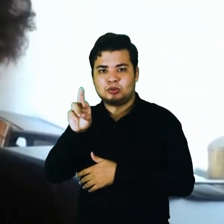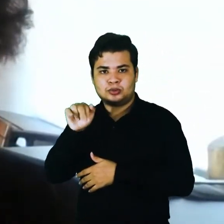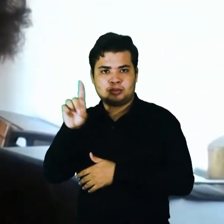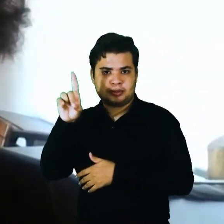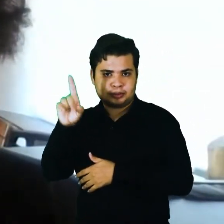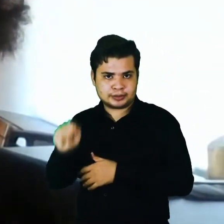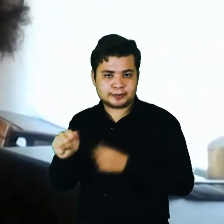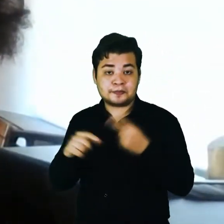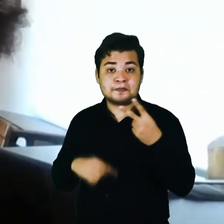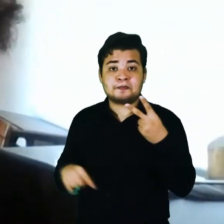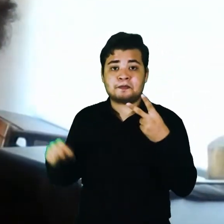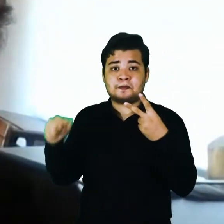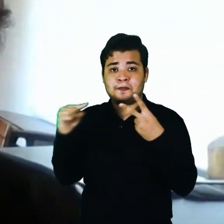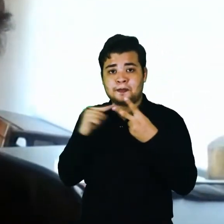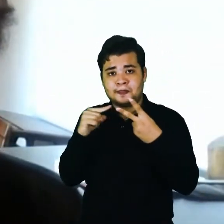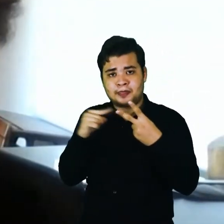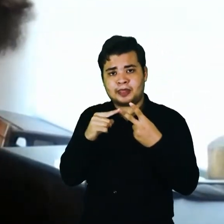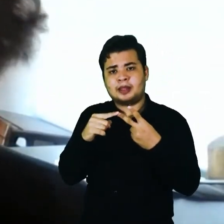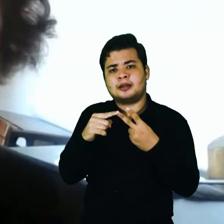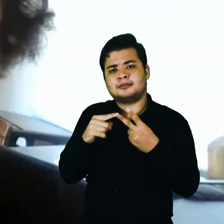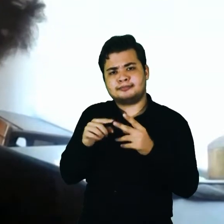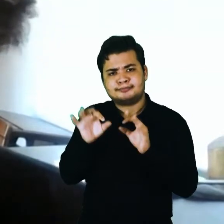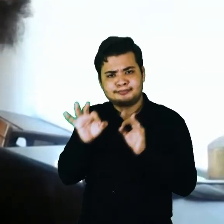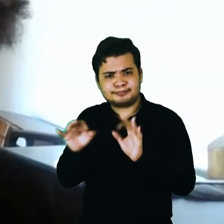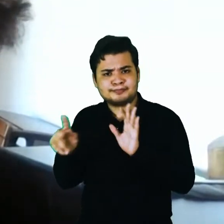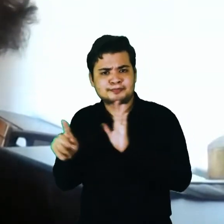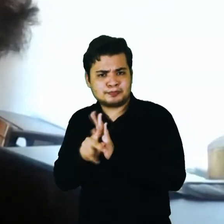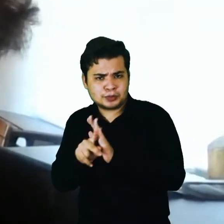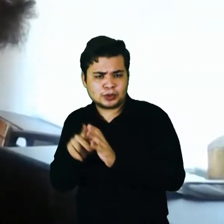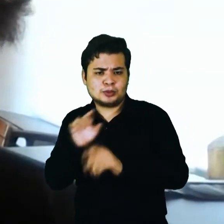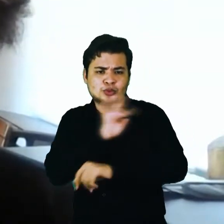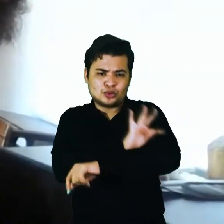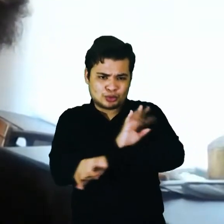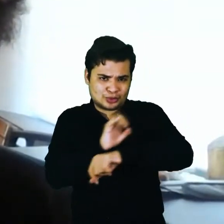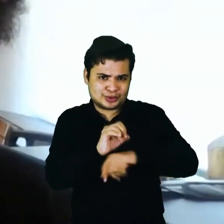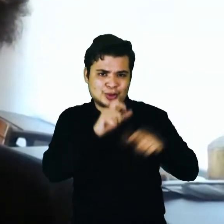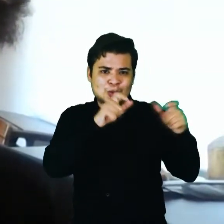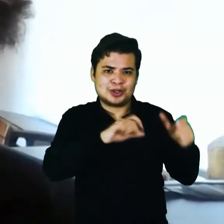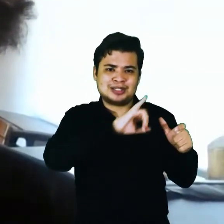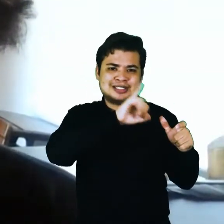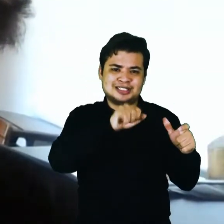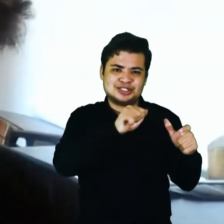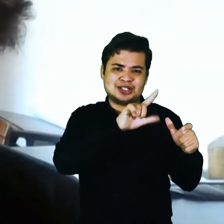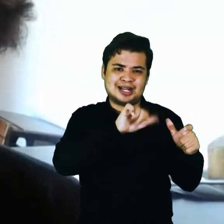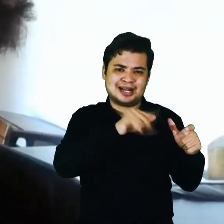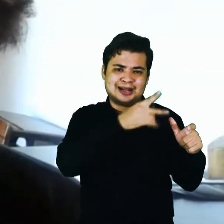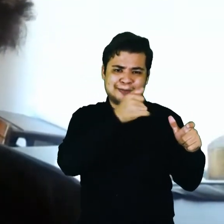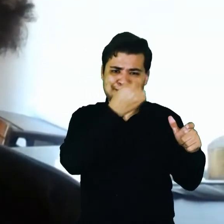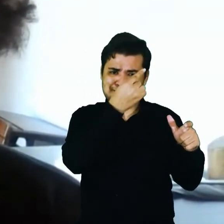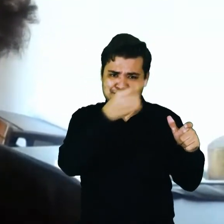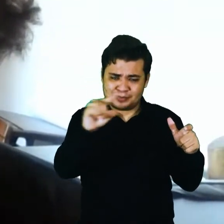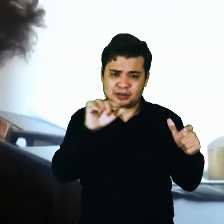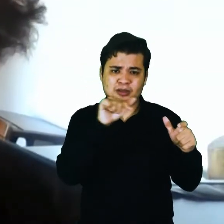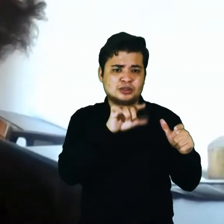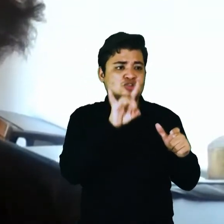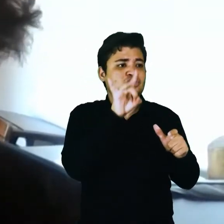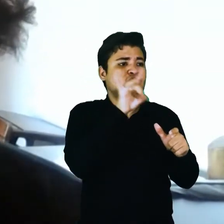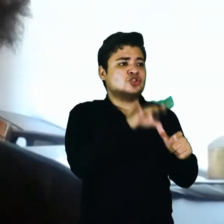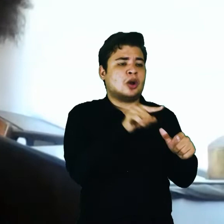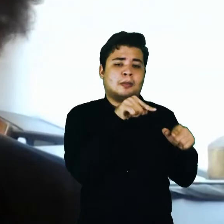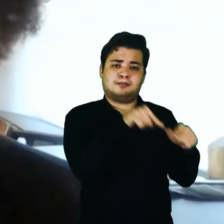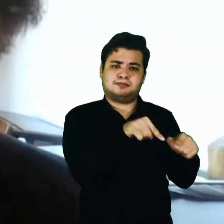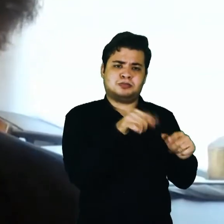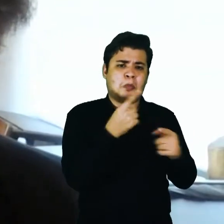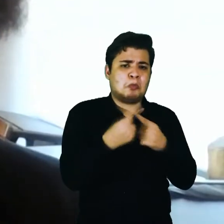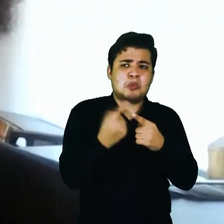outra espécie, a Alophia medusa, que é restrita à região do Jalapão, acredito que seja mesmo, porque nunca foi